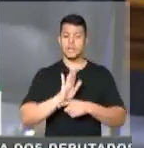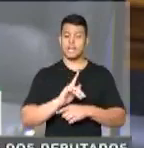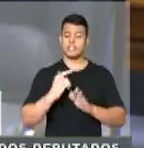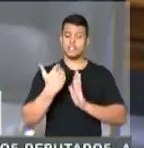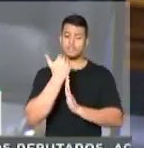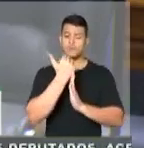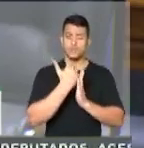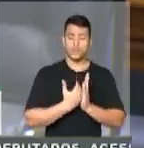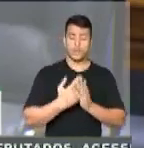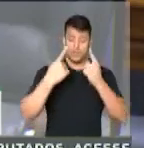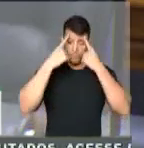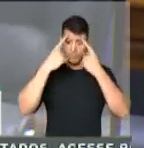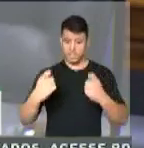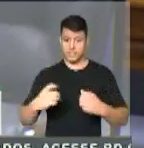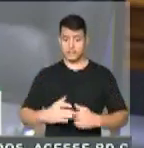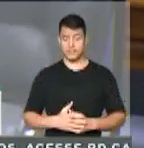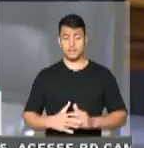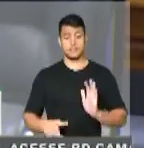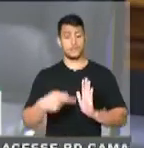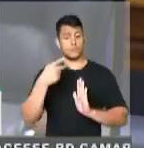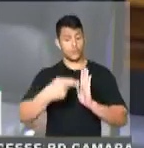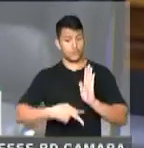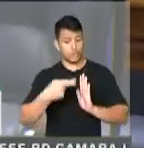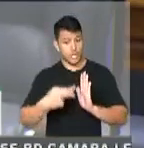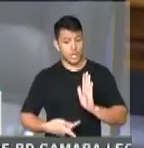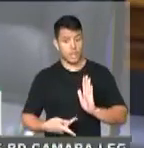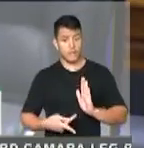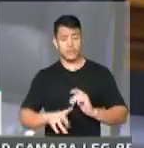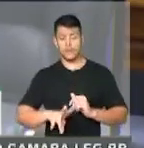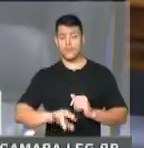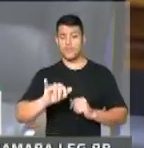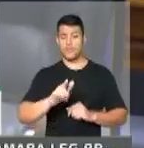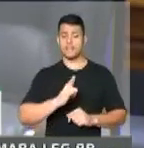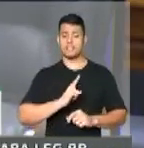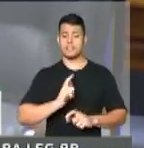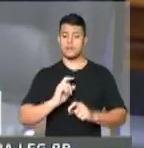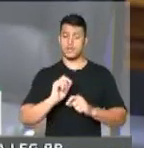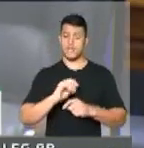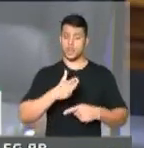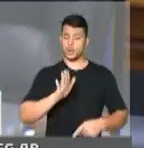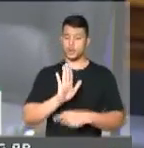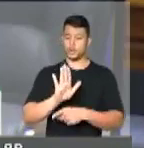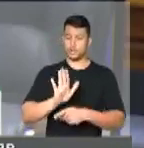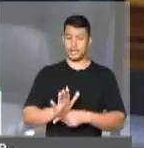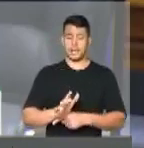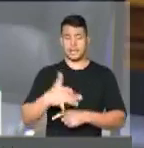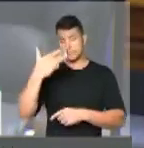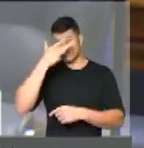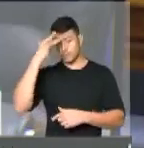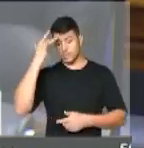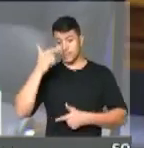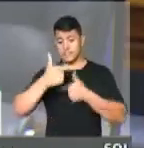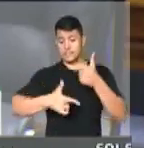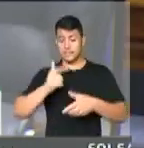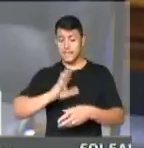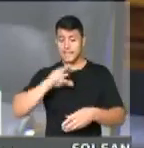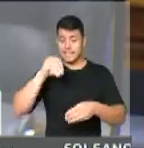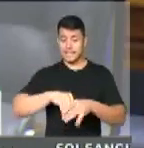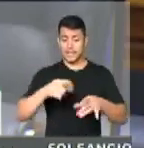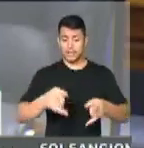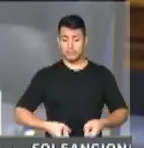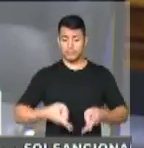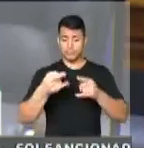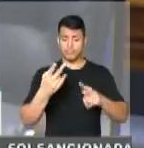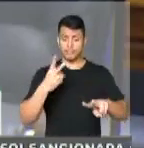índices de violência no Brasil. Esse projeto de lei, senhor presidente, irá amparar juridicamente os agentes penitenciários estaduais e